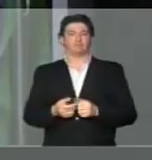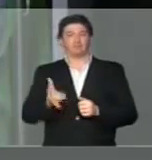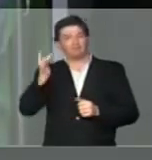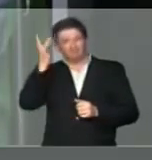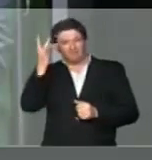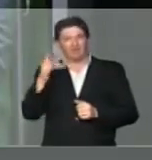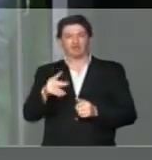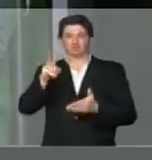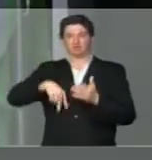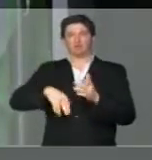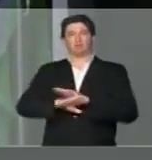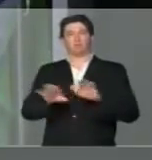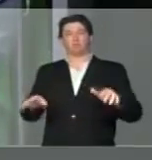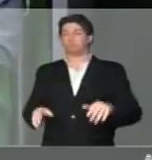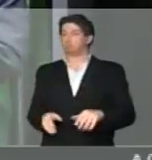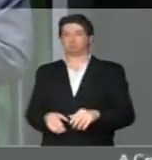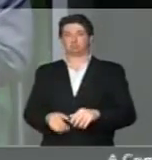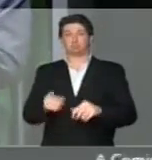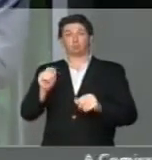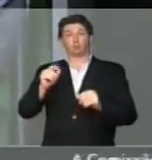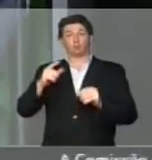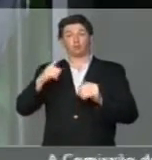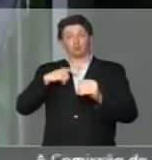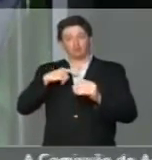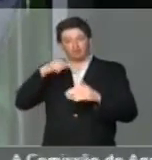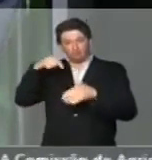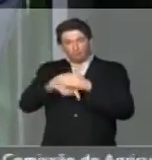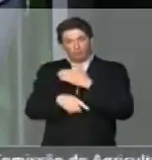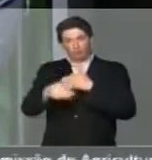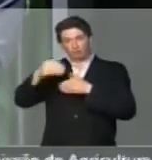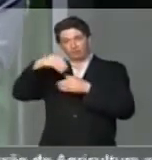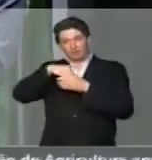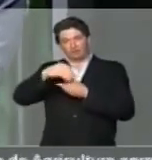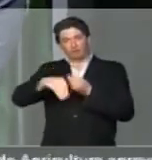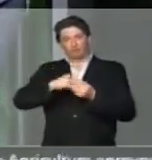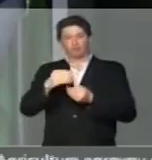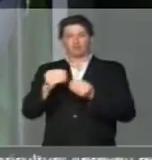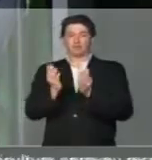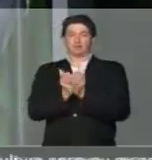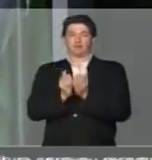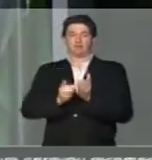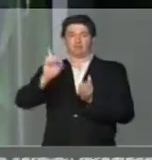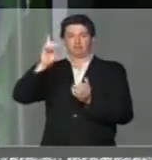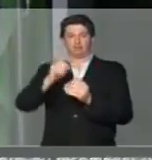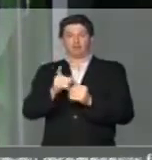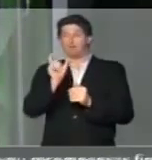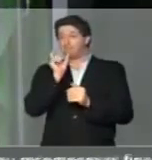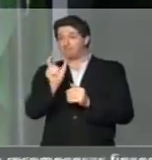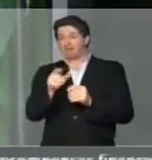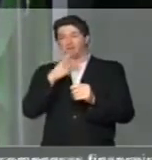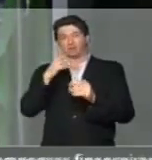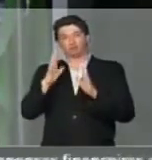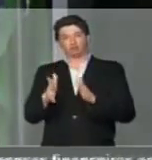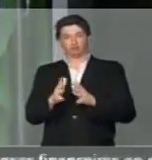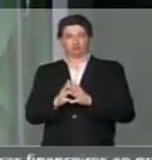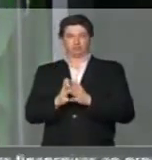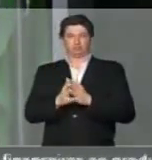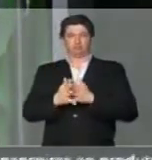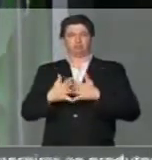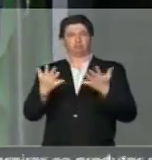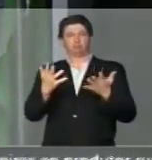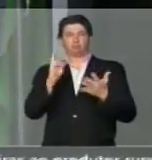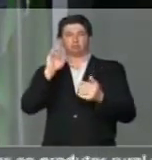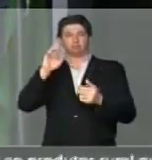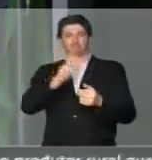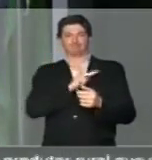fácil de você ler, mas o que está além da Bíblia, que é a palavra revelada, que está além disso. Então, senhor